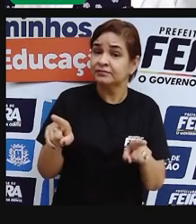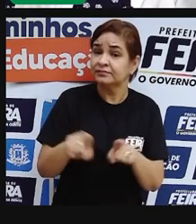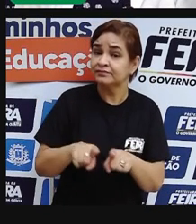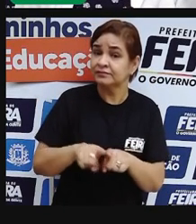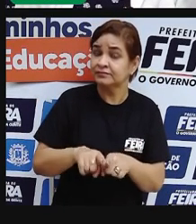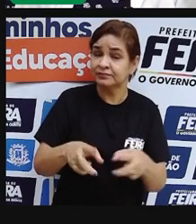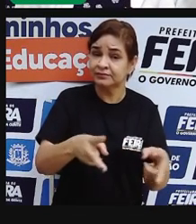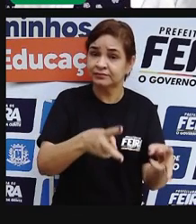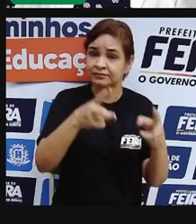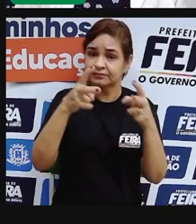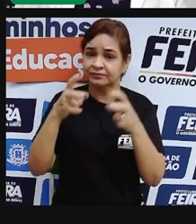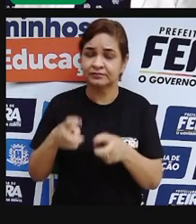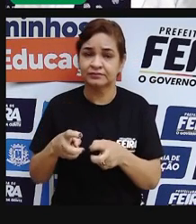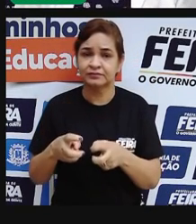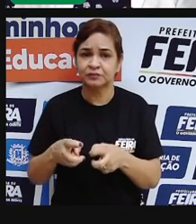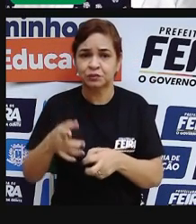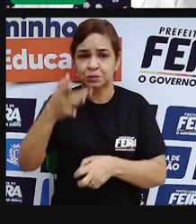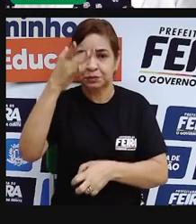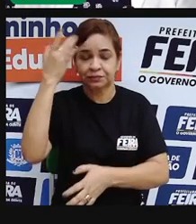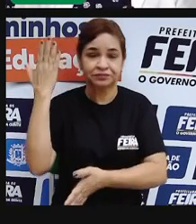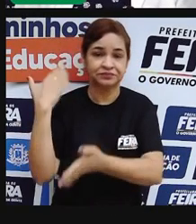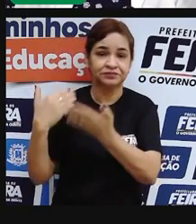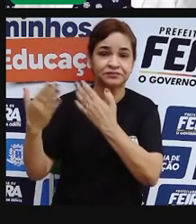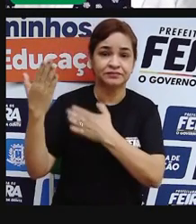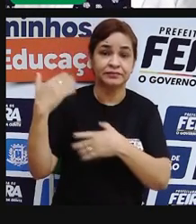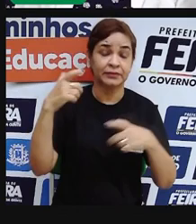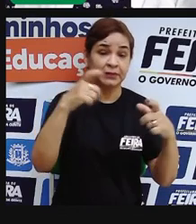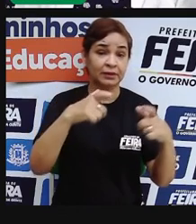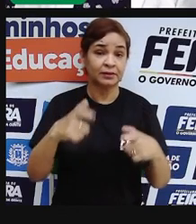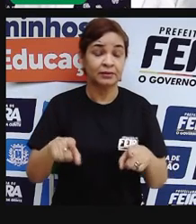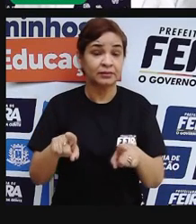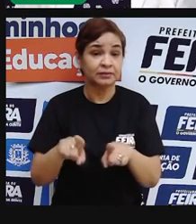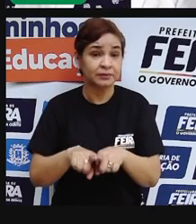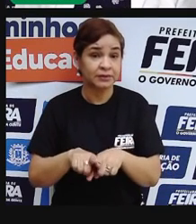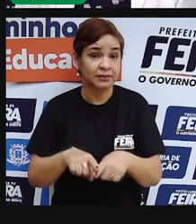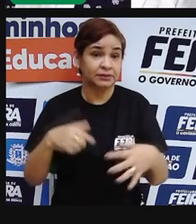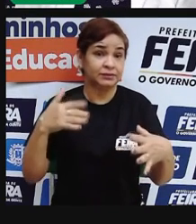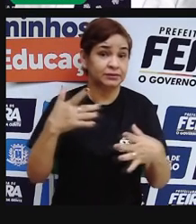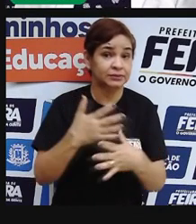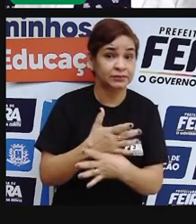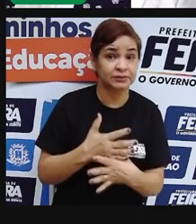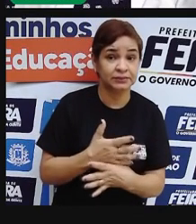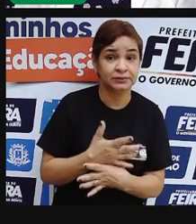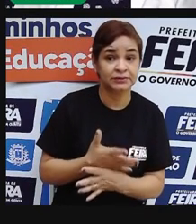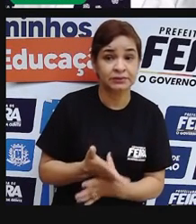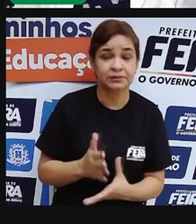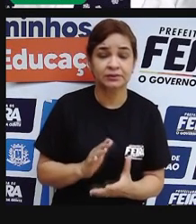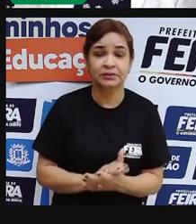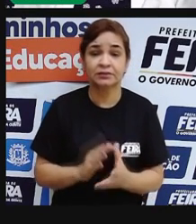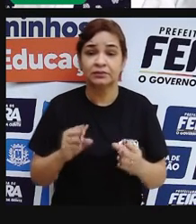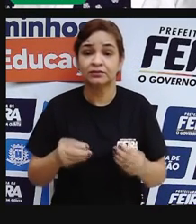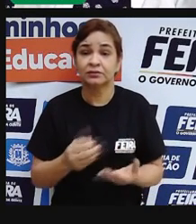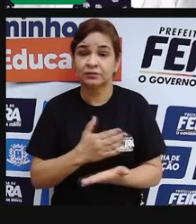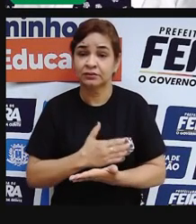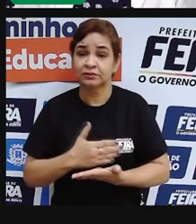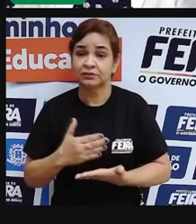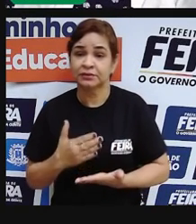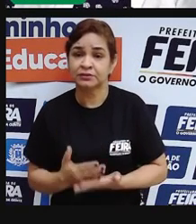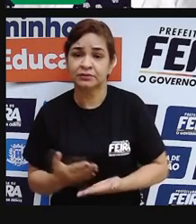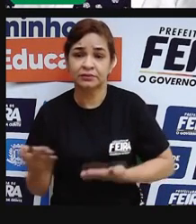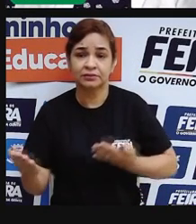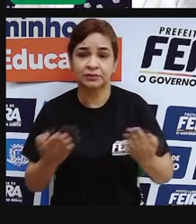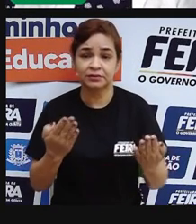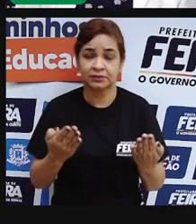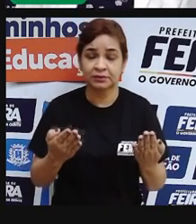identificar seus ancestrais e os locais de onde eles são ou seja suas origens E